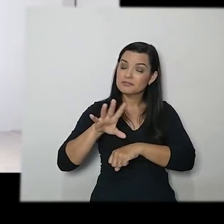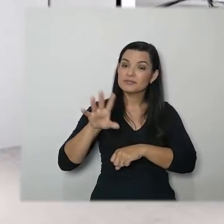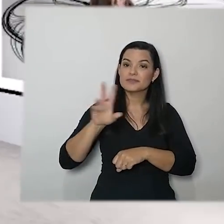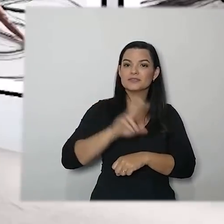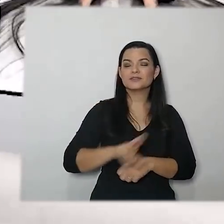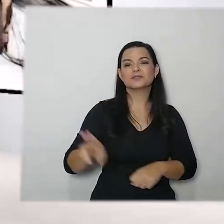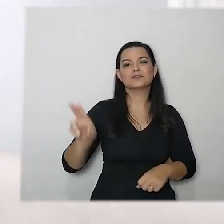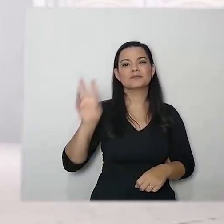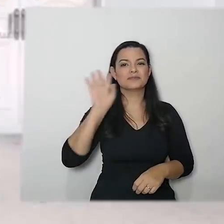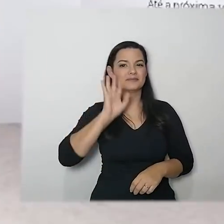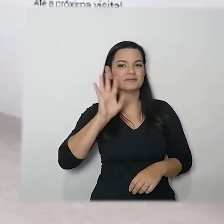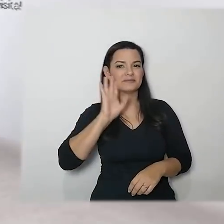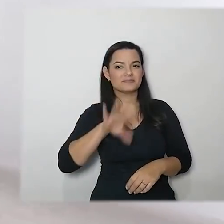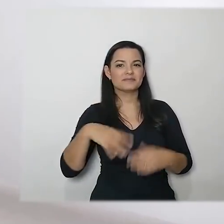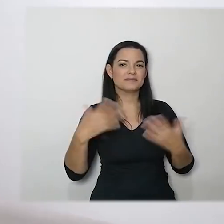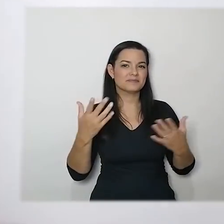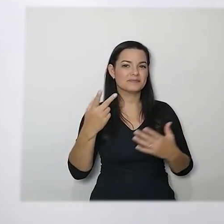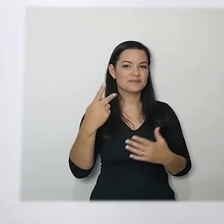obra.